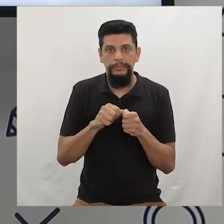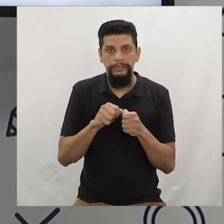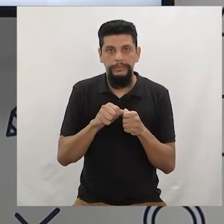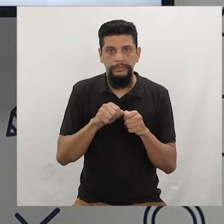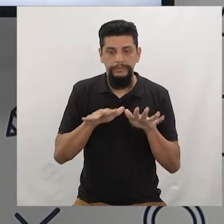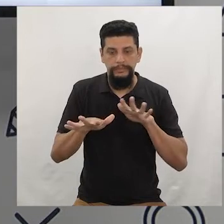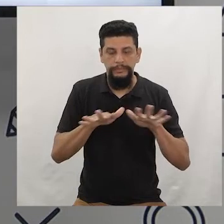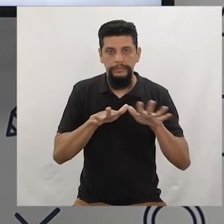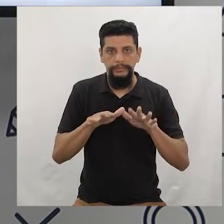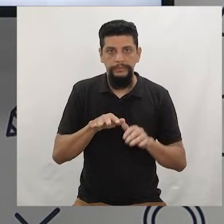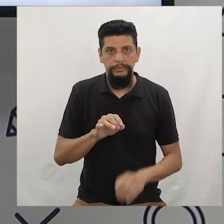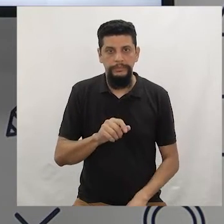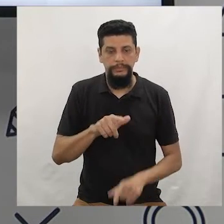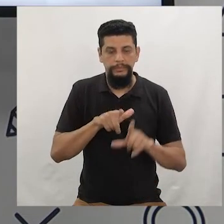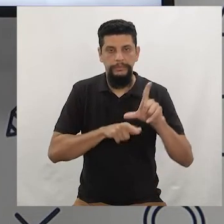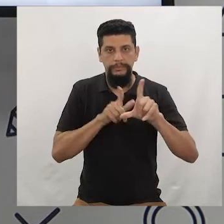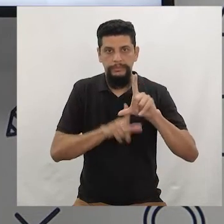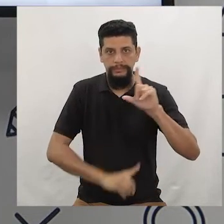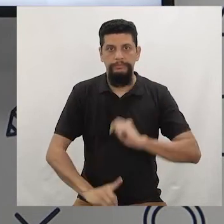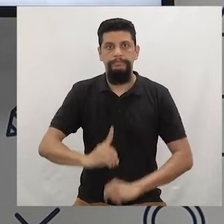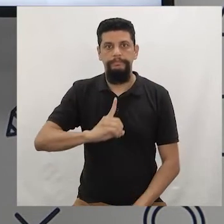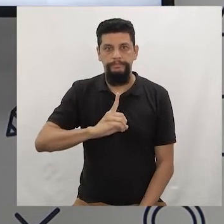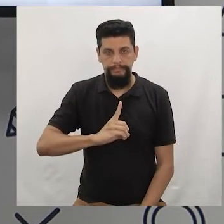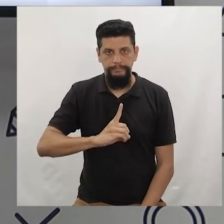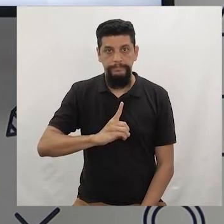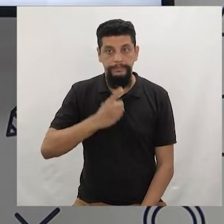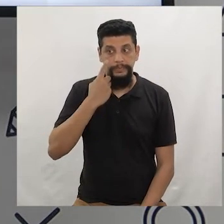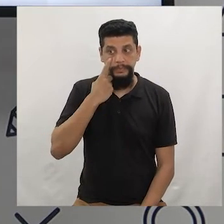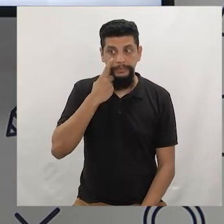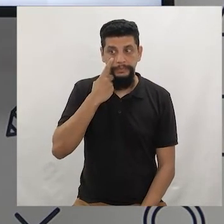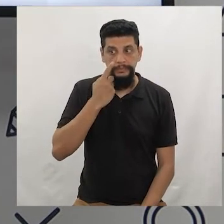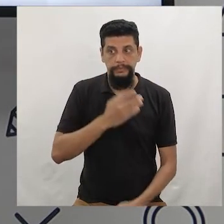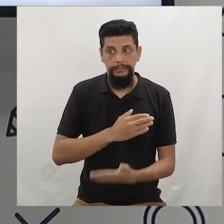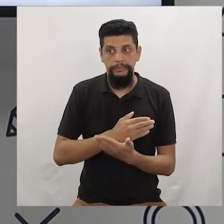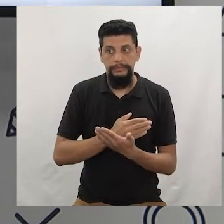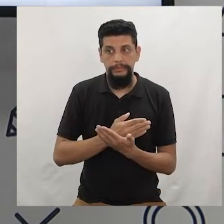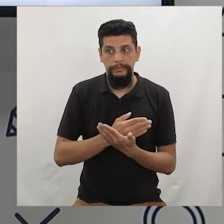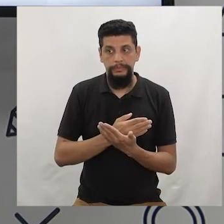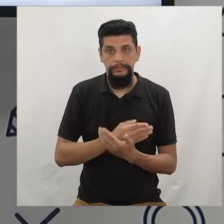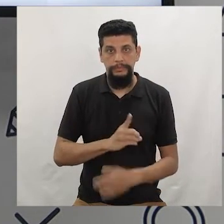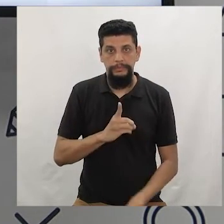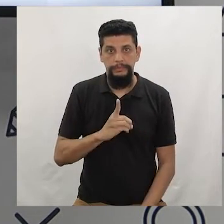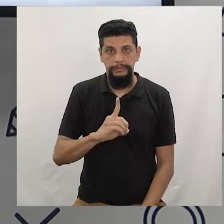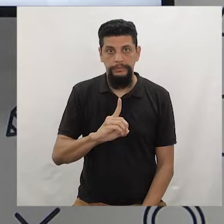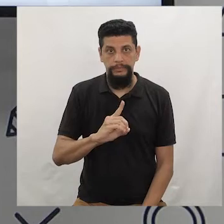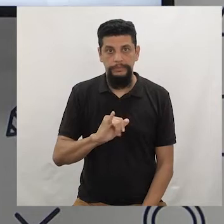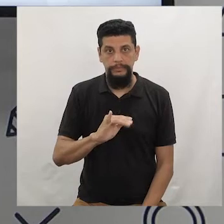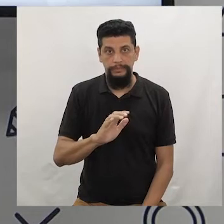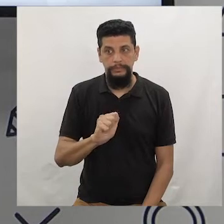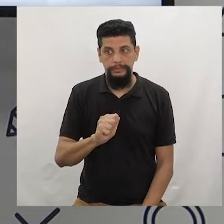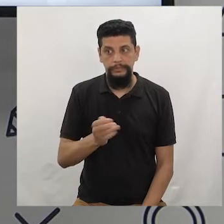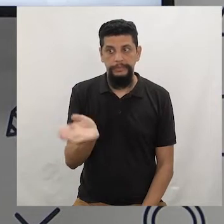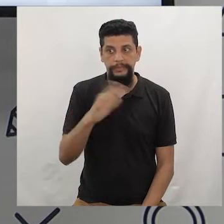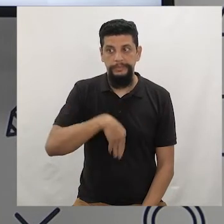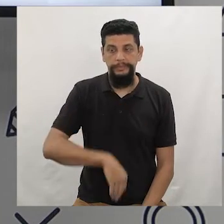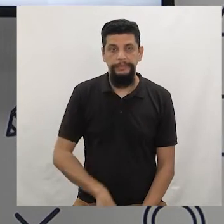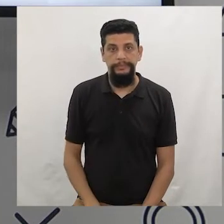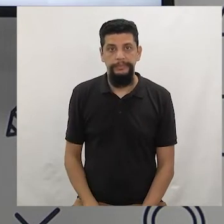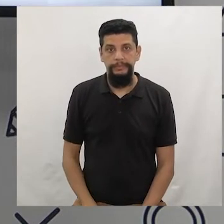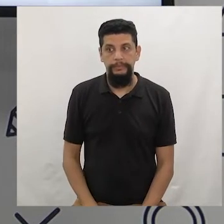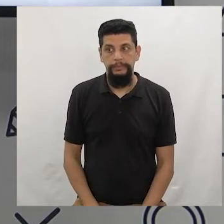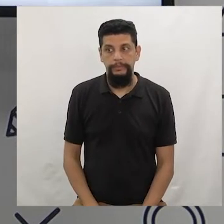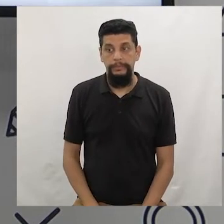que nós traçamos a letrinha D, que começa a palavra dia. Vamos